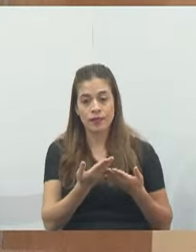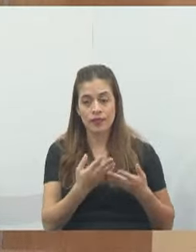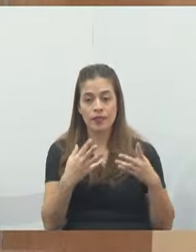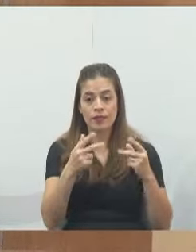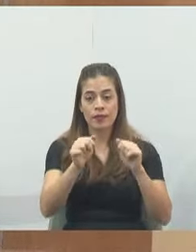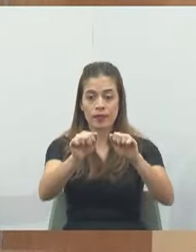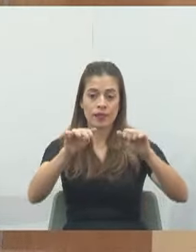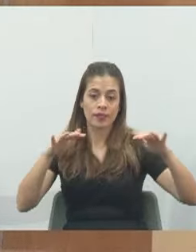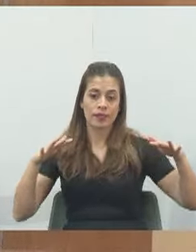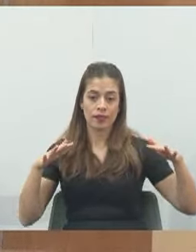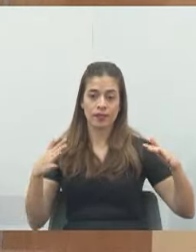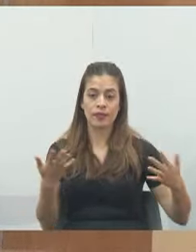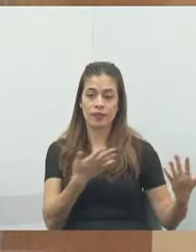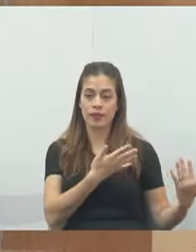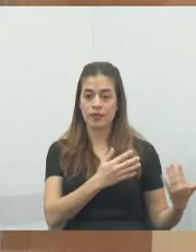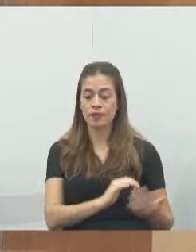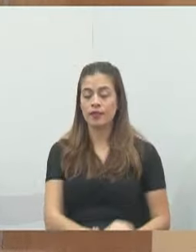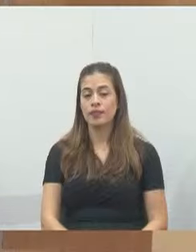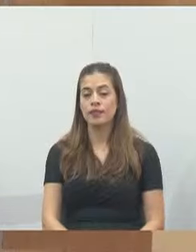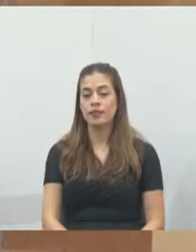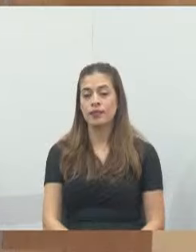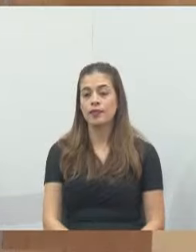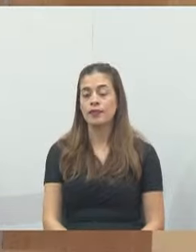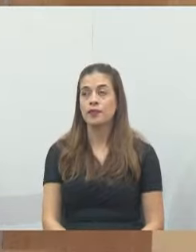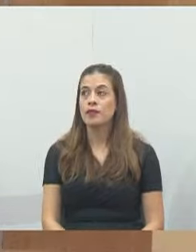da galeria. E dizer que